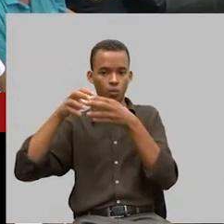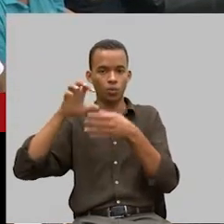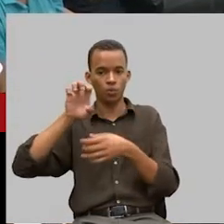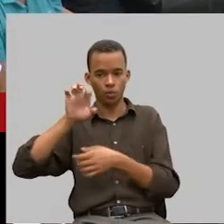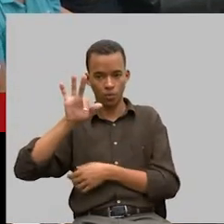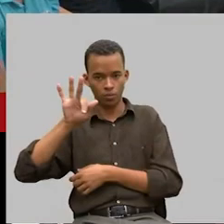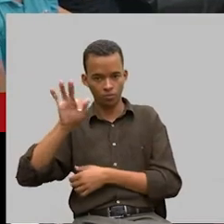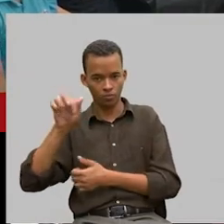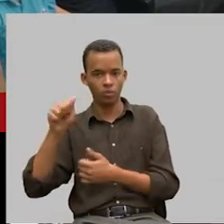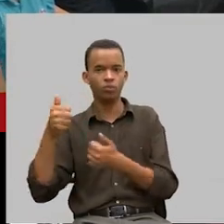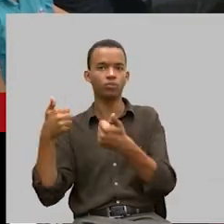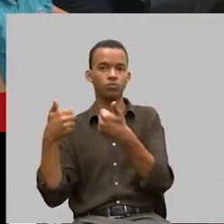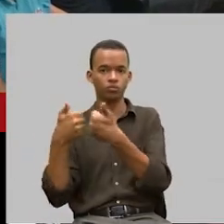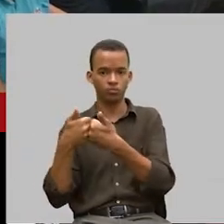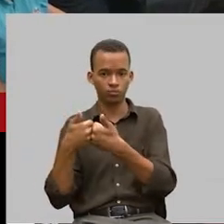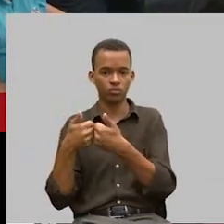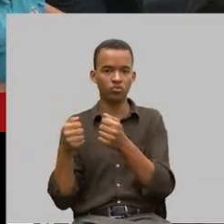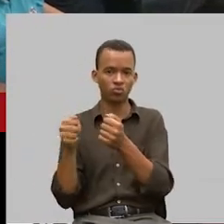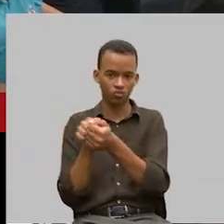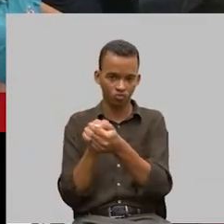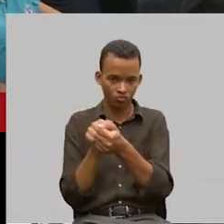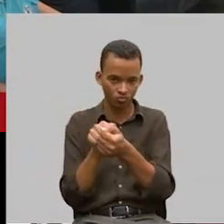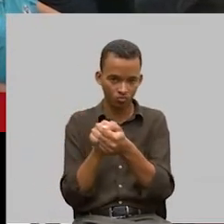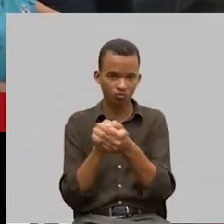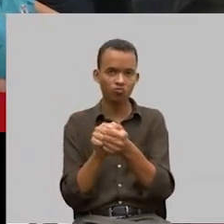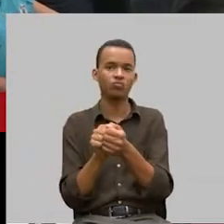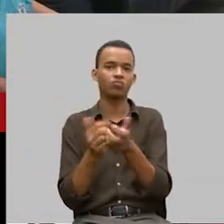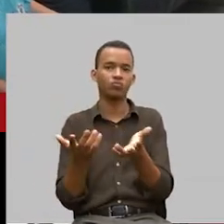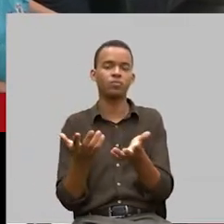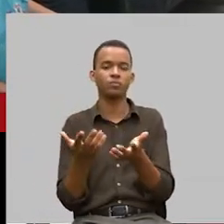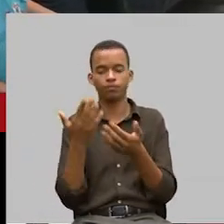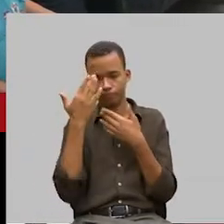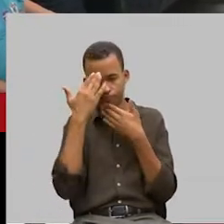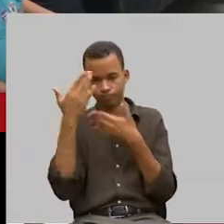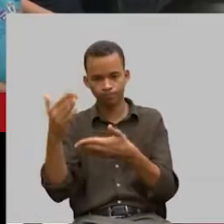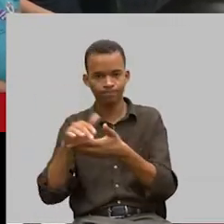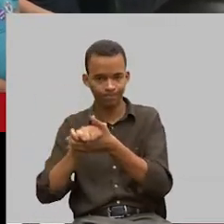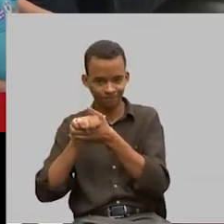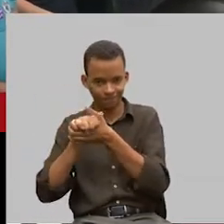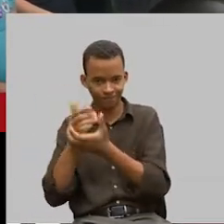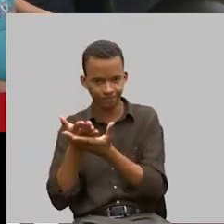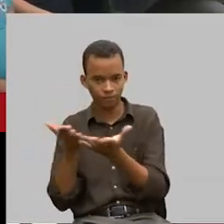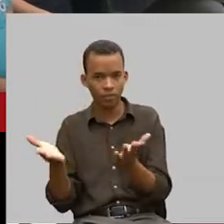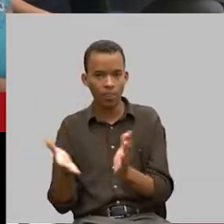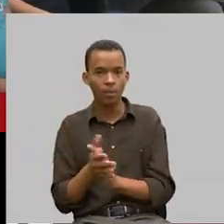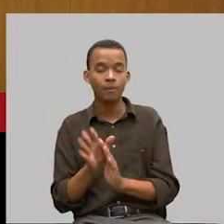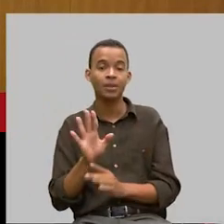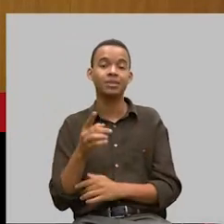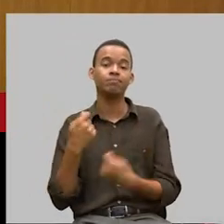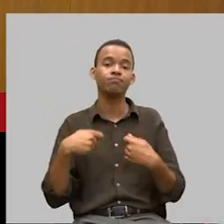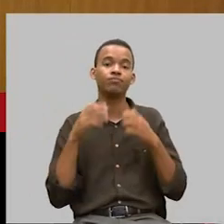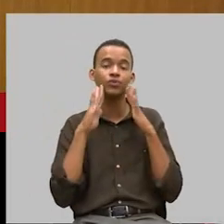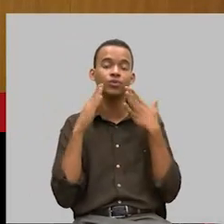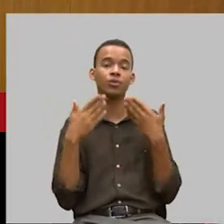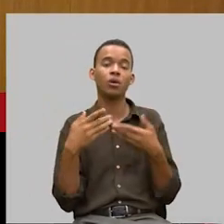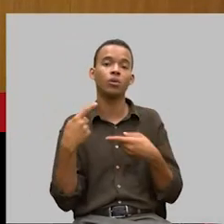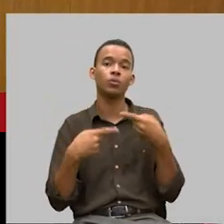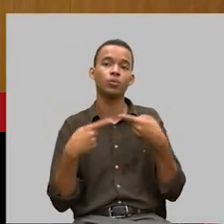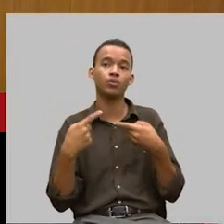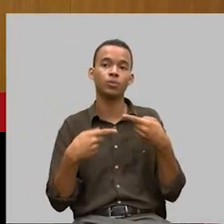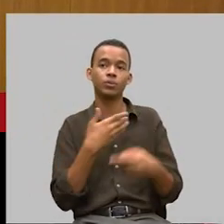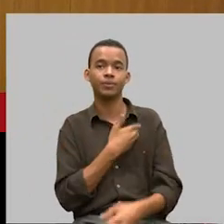companheiros também mas nós dependemos de políticas públicas e antes de discutir a